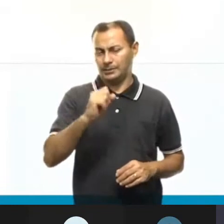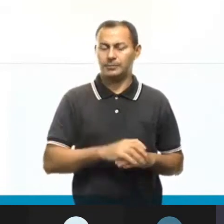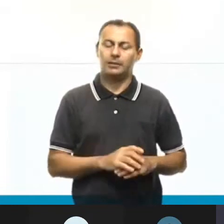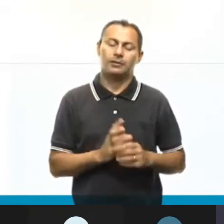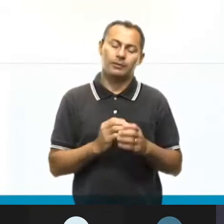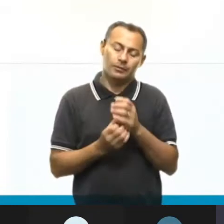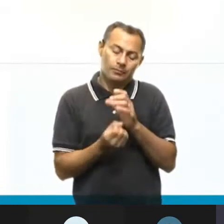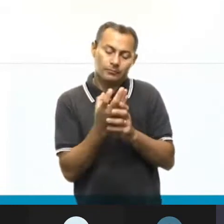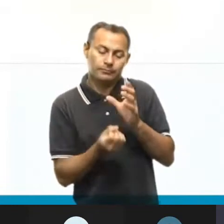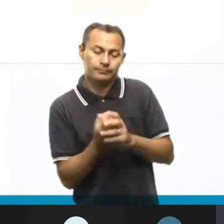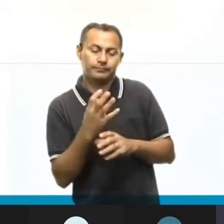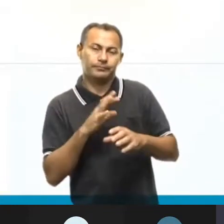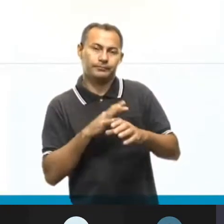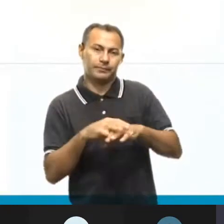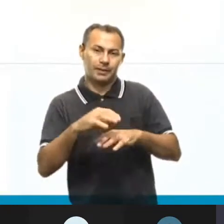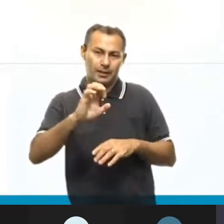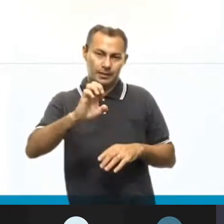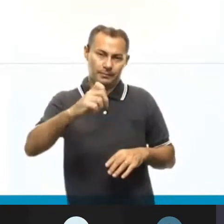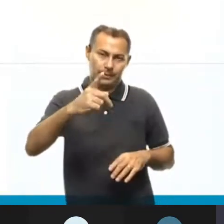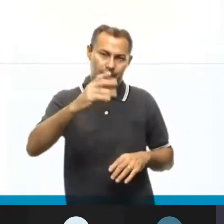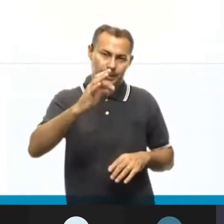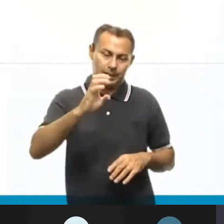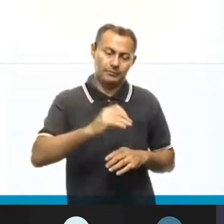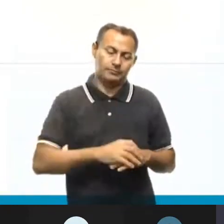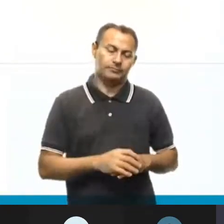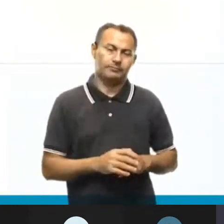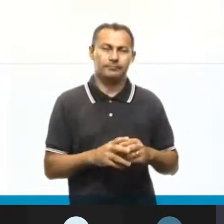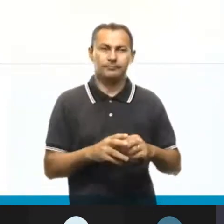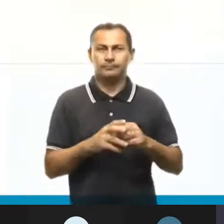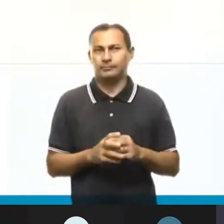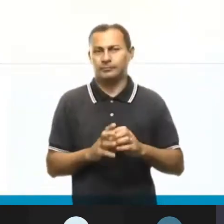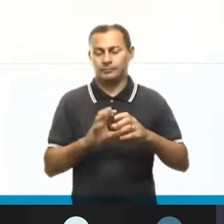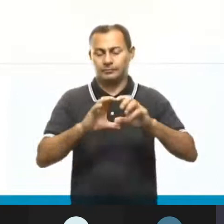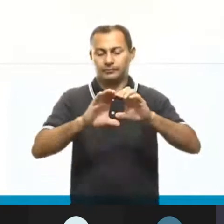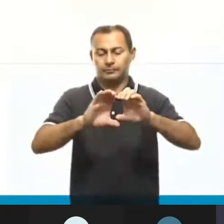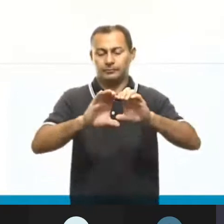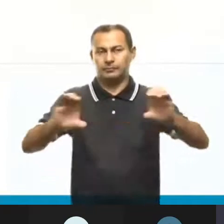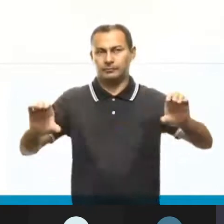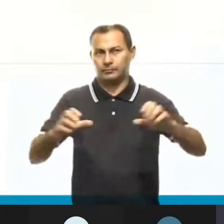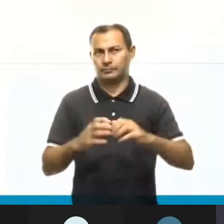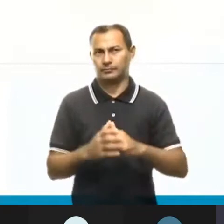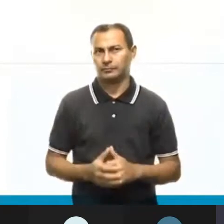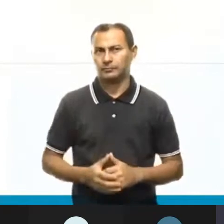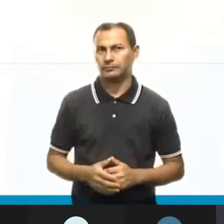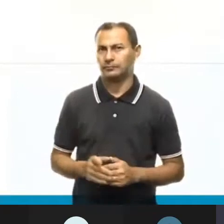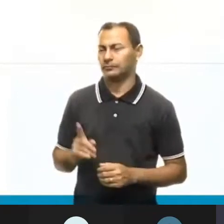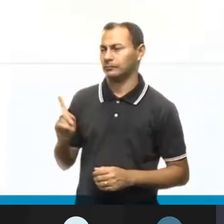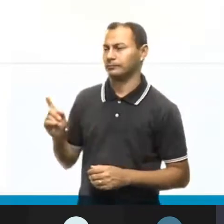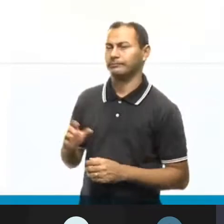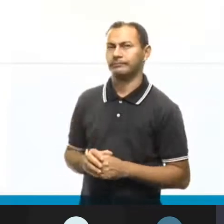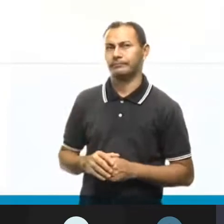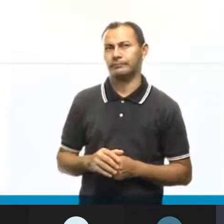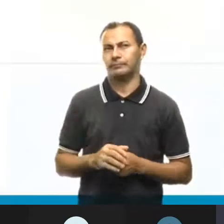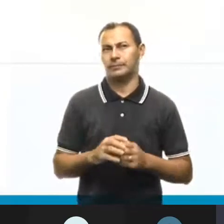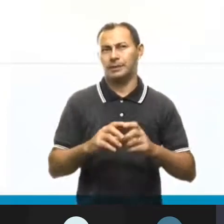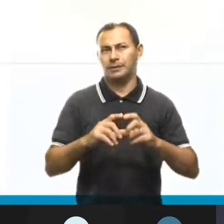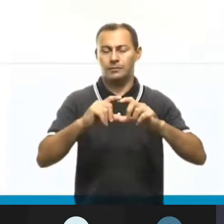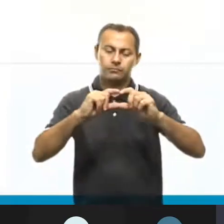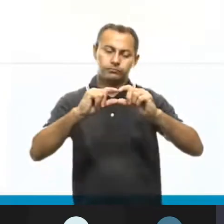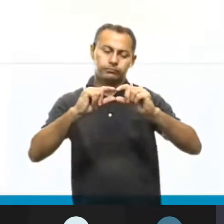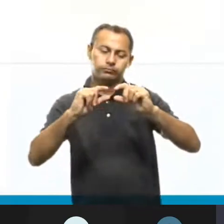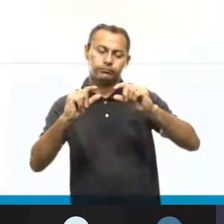né, repovoando aí esse epitélio pseudoestratificado cilíndrico ciliado. E aqui, ó, essa sombrinha